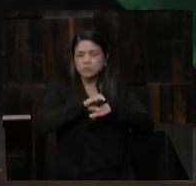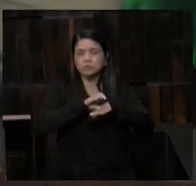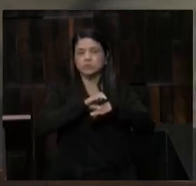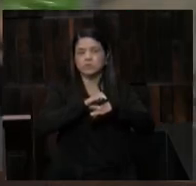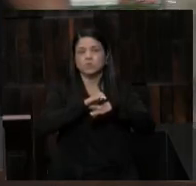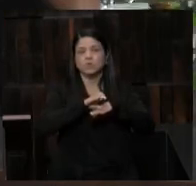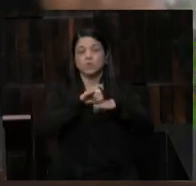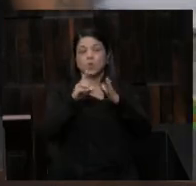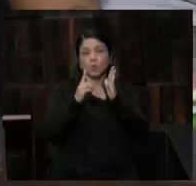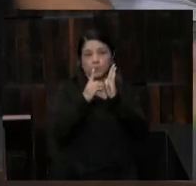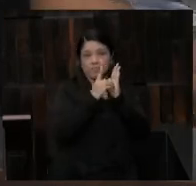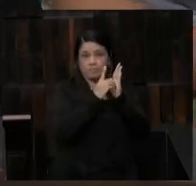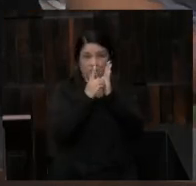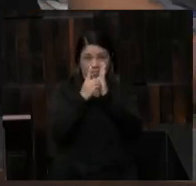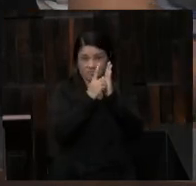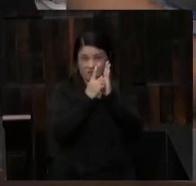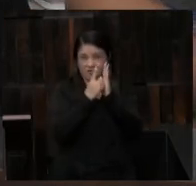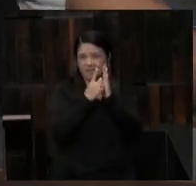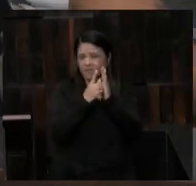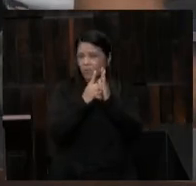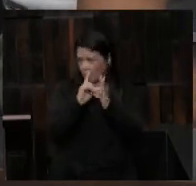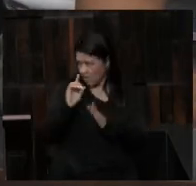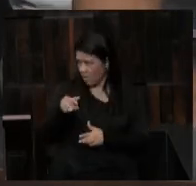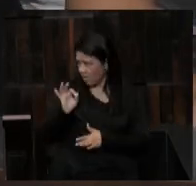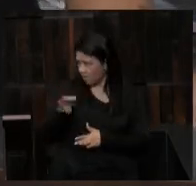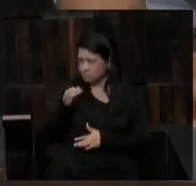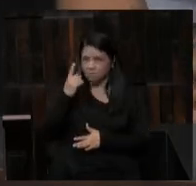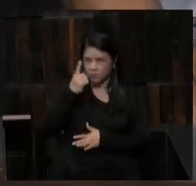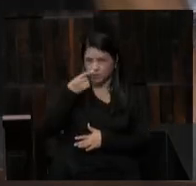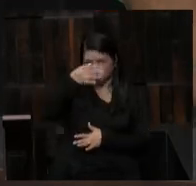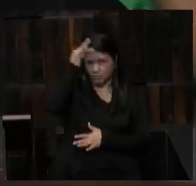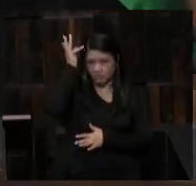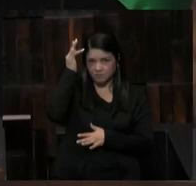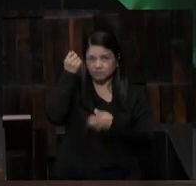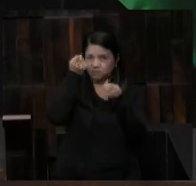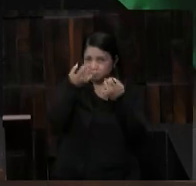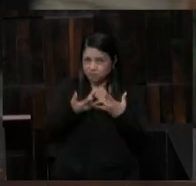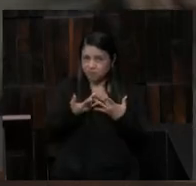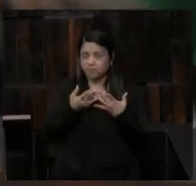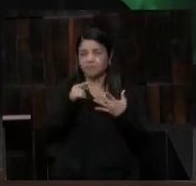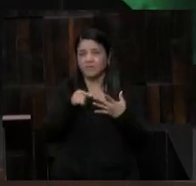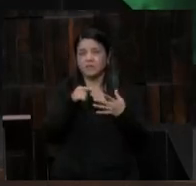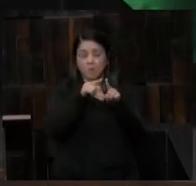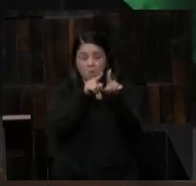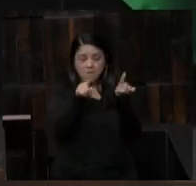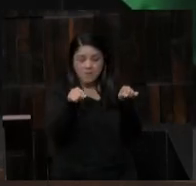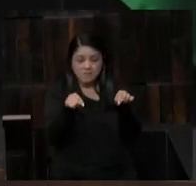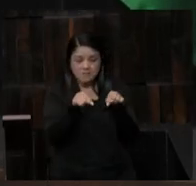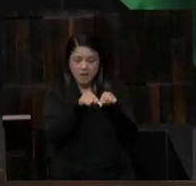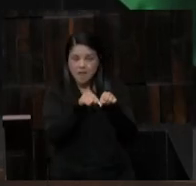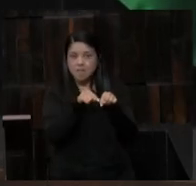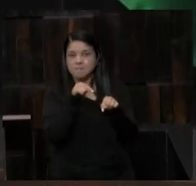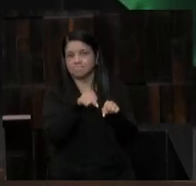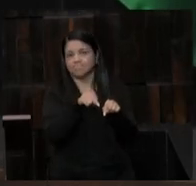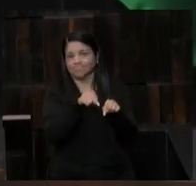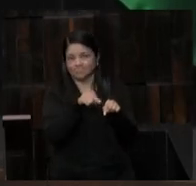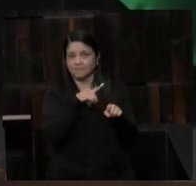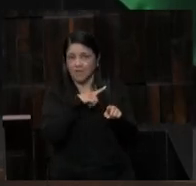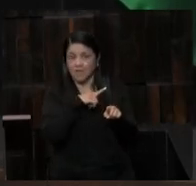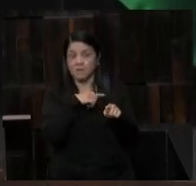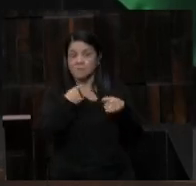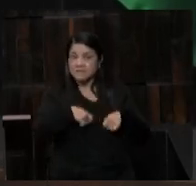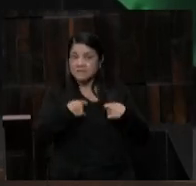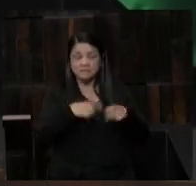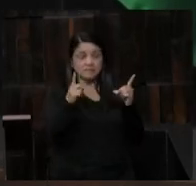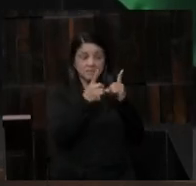questão do DETRAN, Fred, que a gente falou sobre isso. A gente tem uma sala adequada, mas a gente precisa também de um